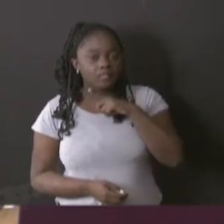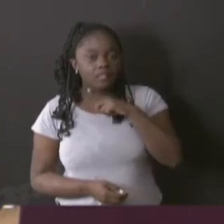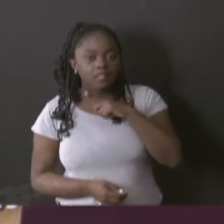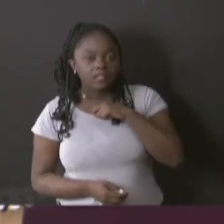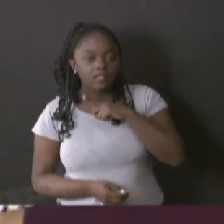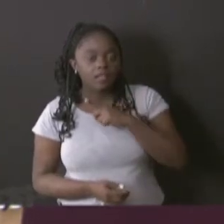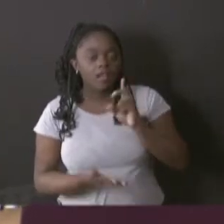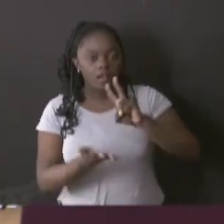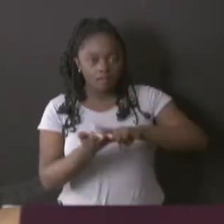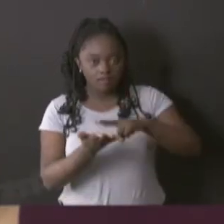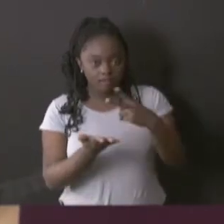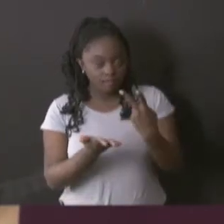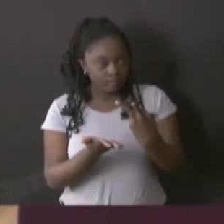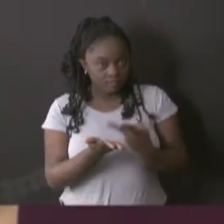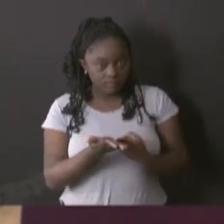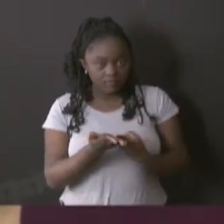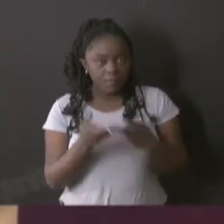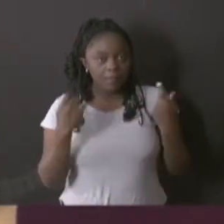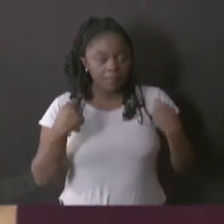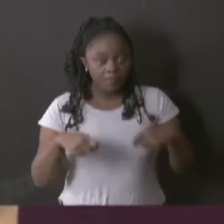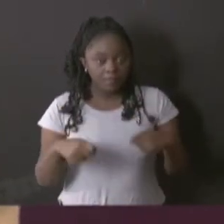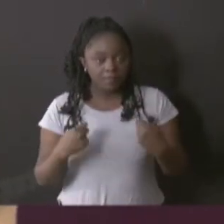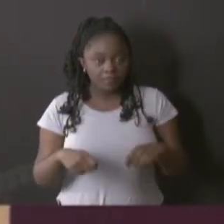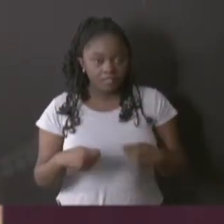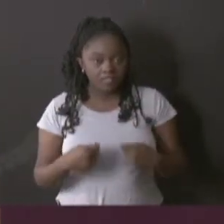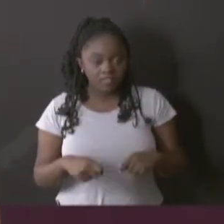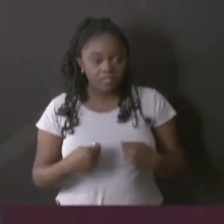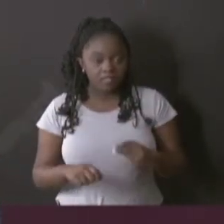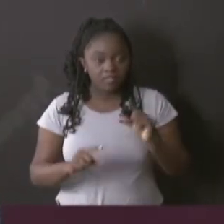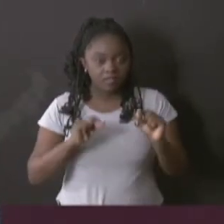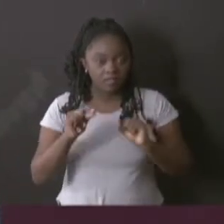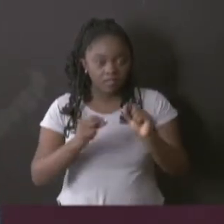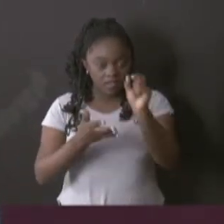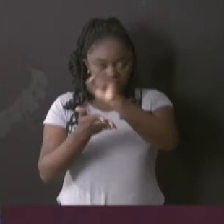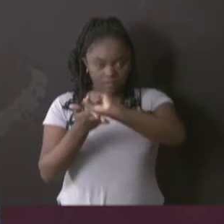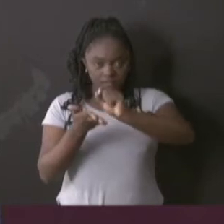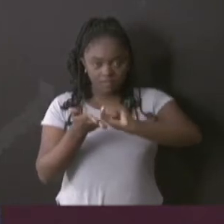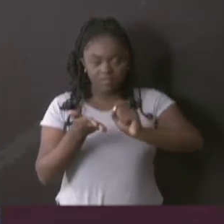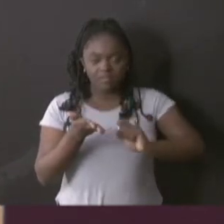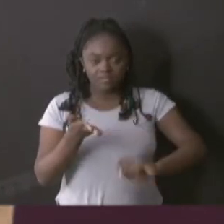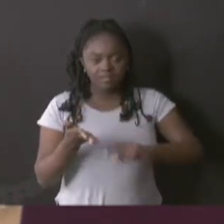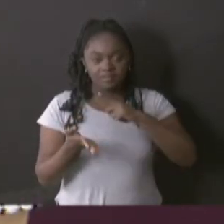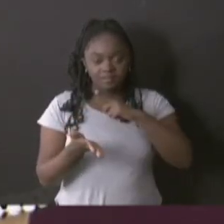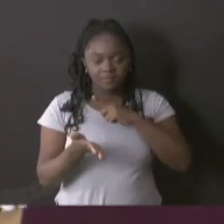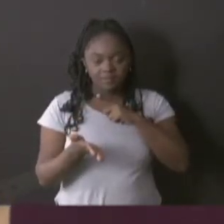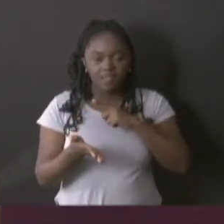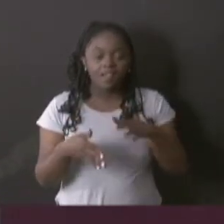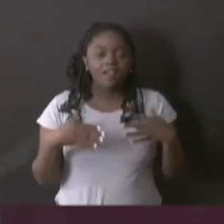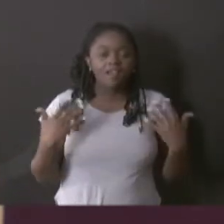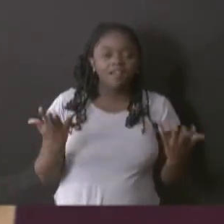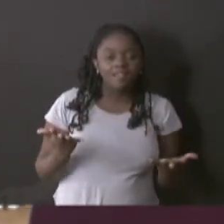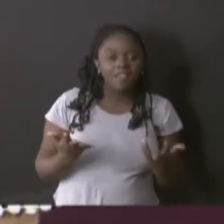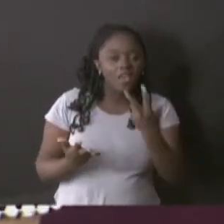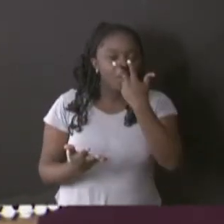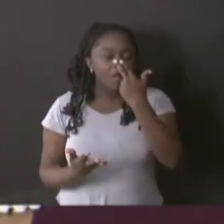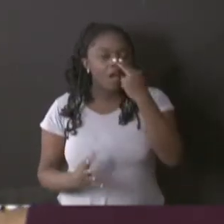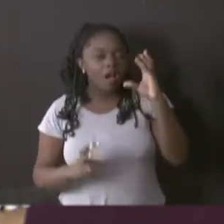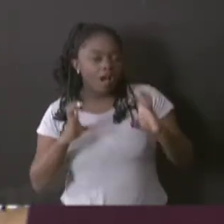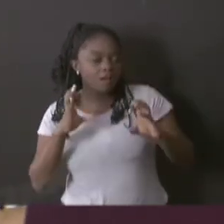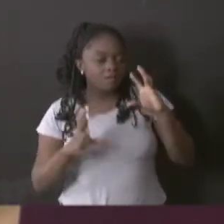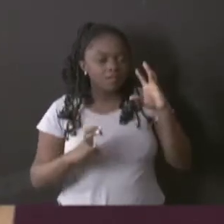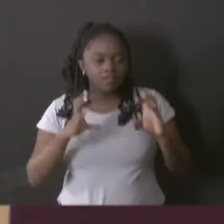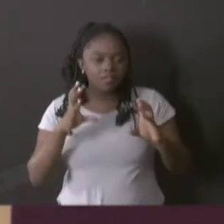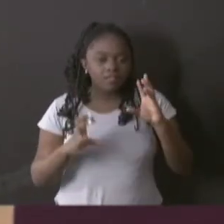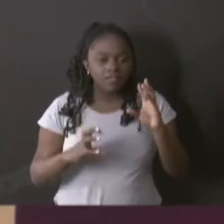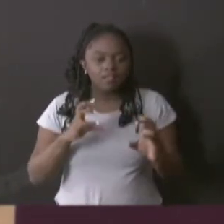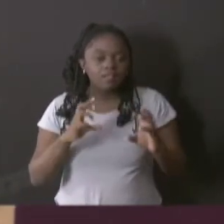essa tradução, precisaria de uma modalidade escrita. Aí é uma briga mais de autor. E aí, então,